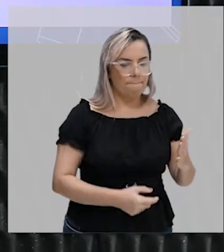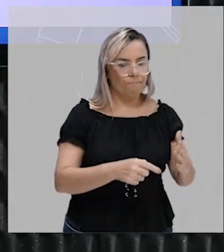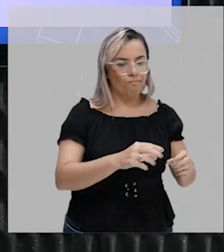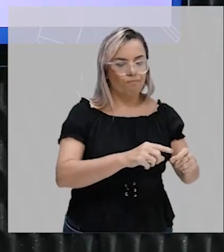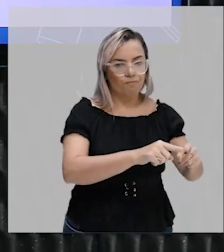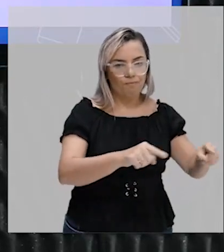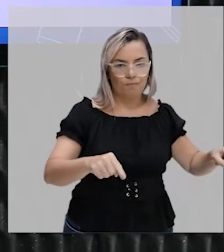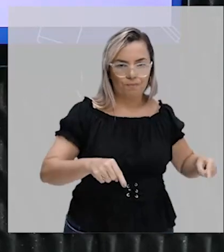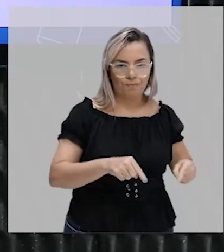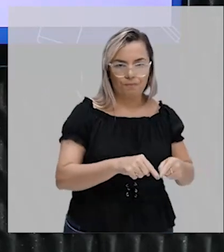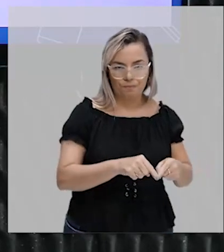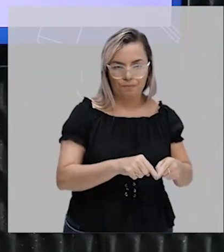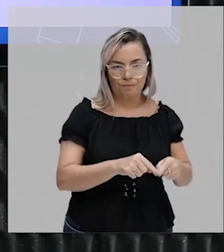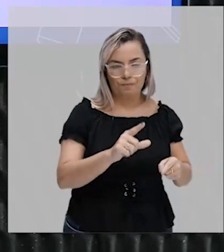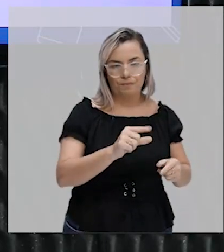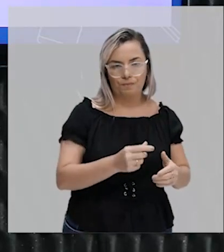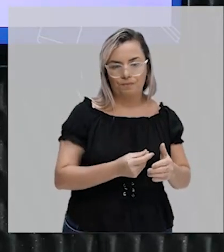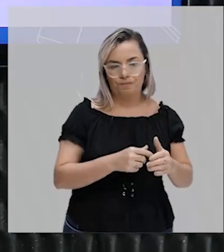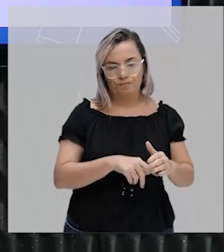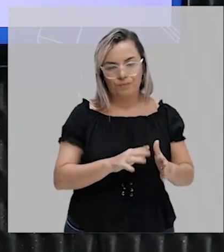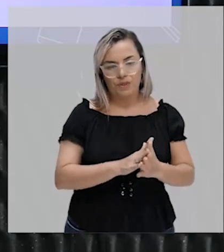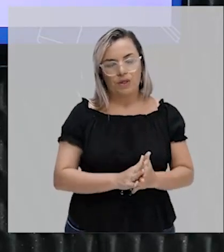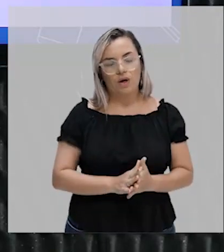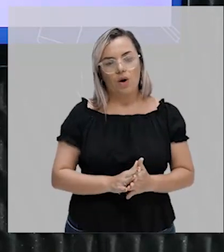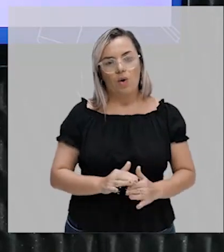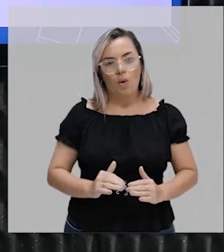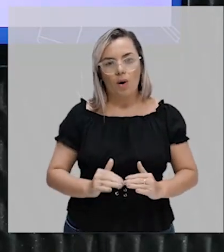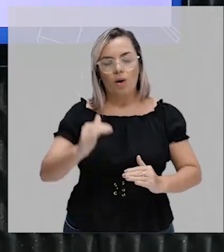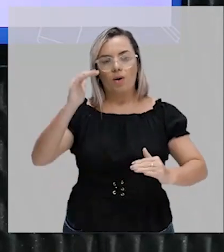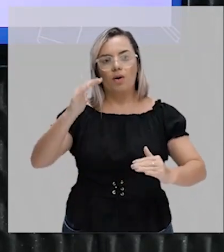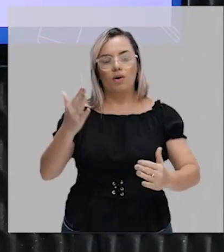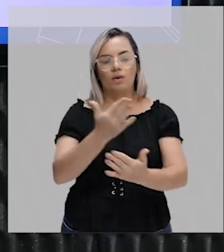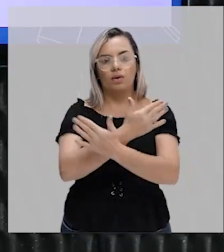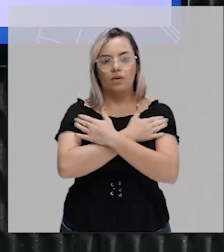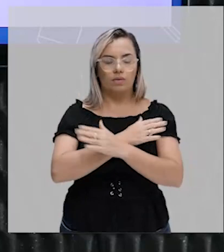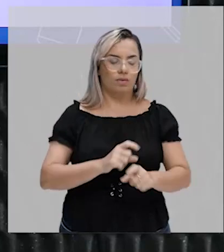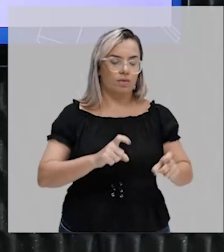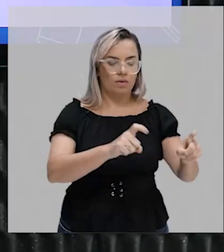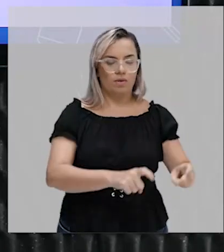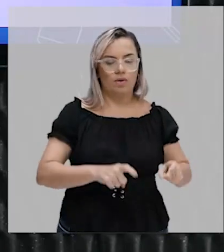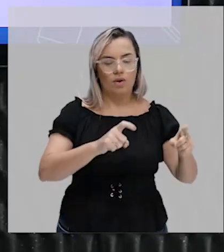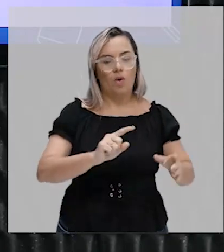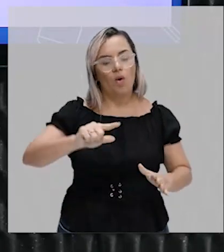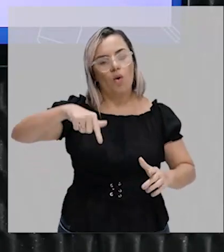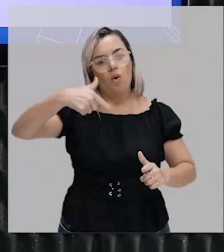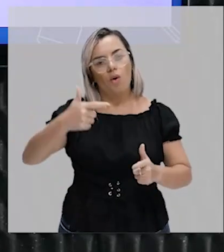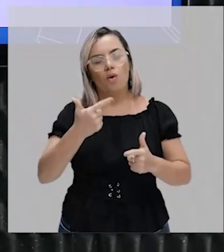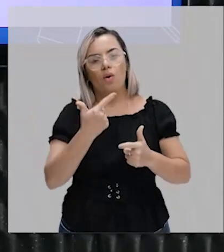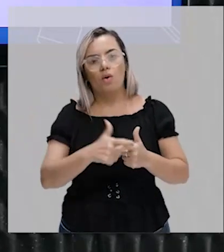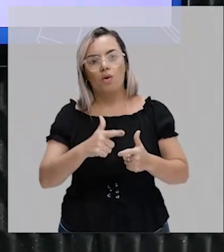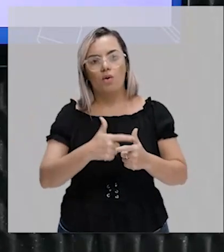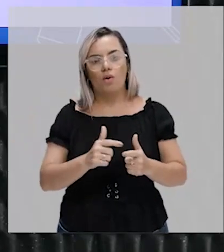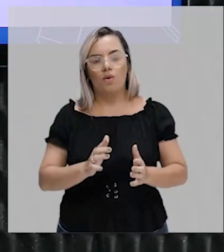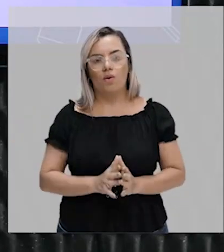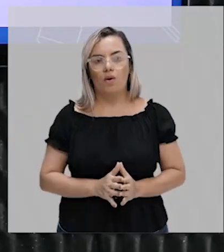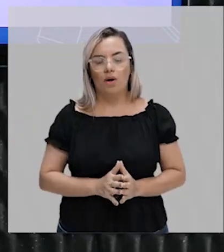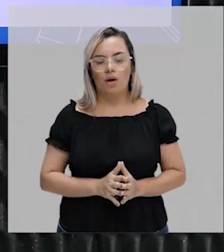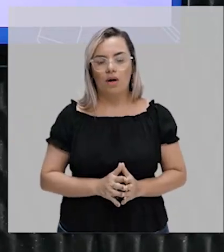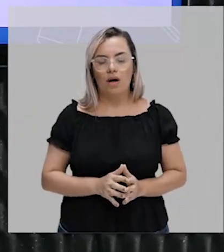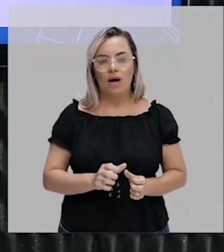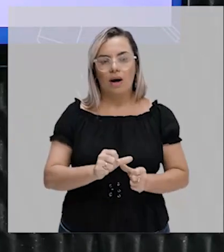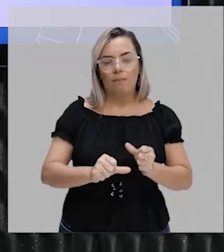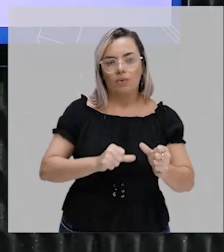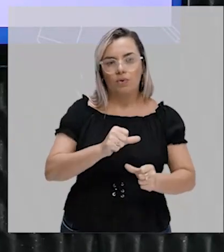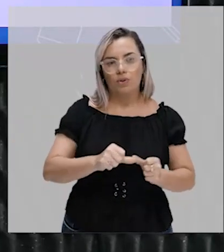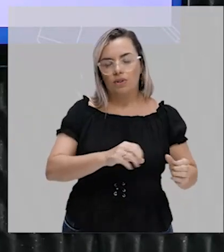terra, nós temos o aumento do desemprego no campo. Uma outra problemática também, galera, vai ser o inchaço das grandes cidades,